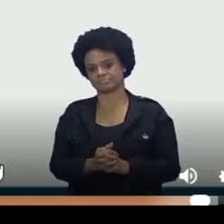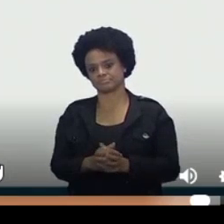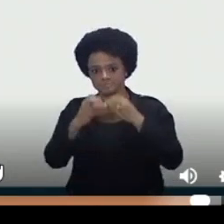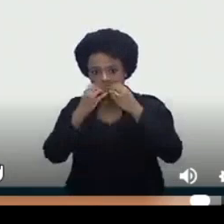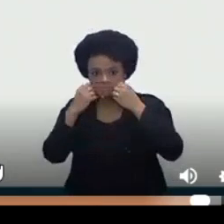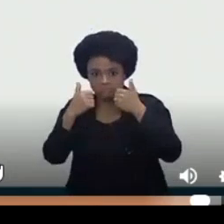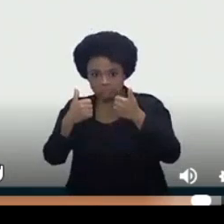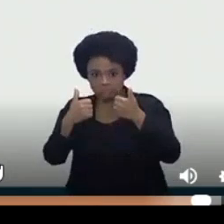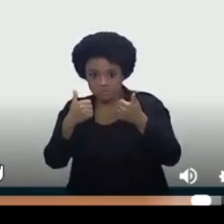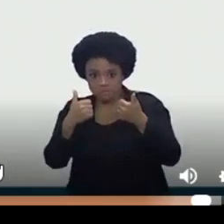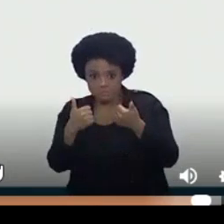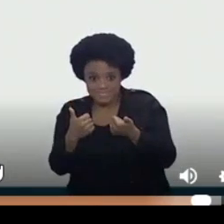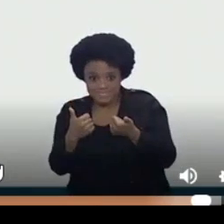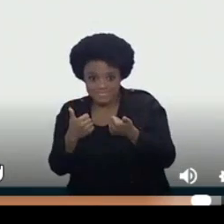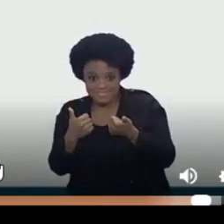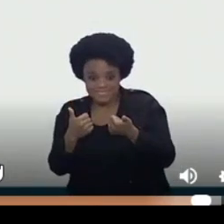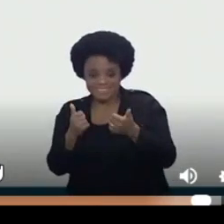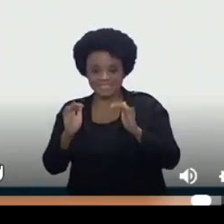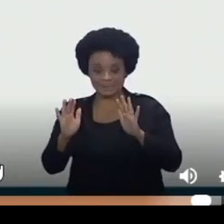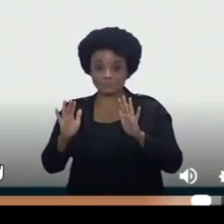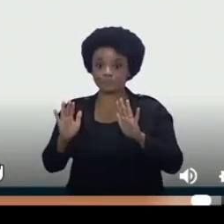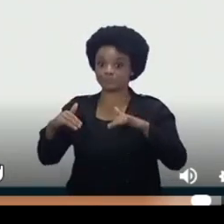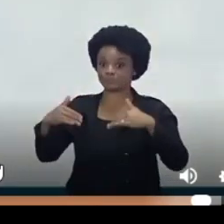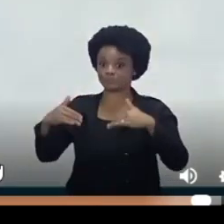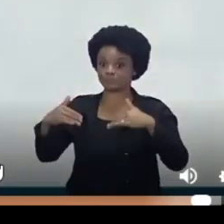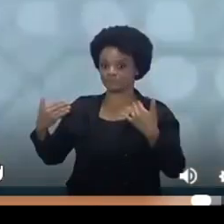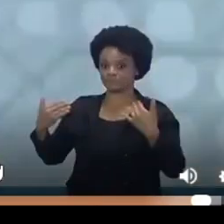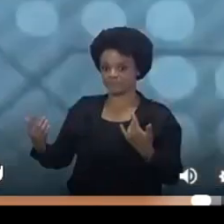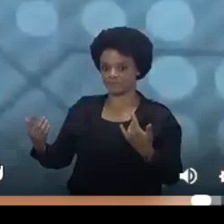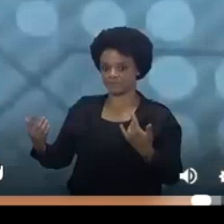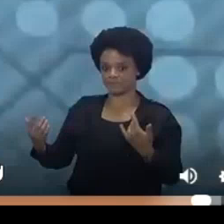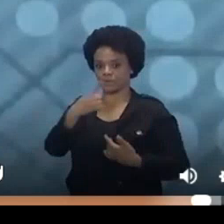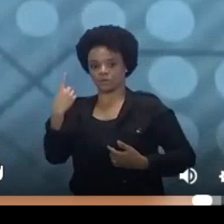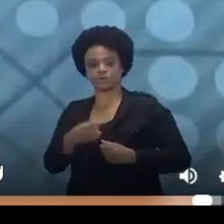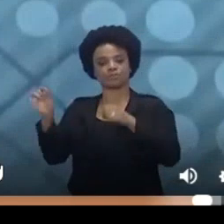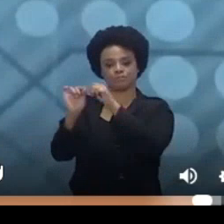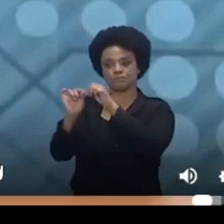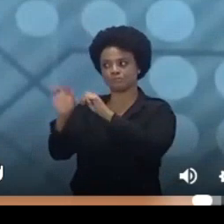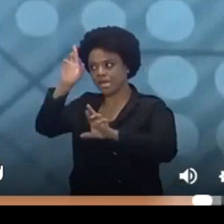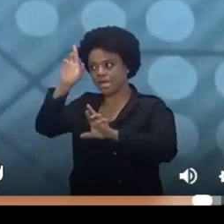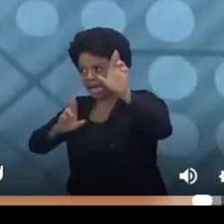Tudo bem, gente? Então, são análises que você tem que fazer